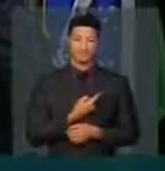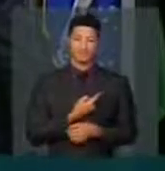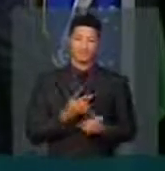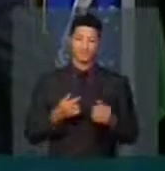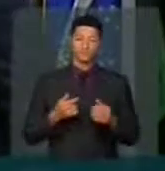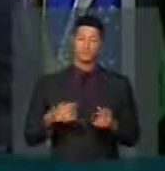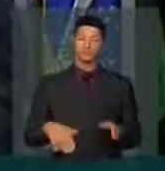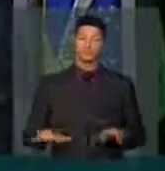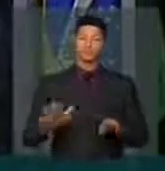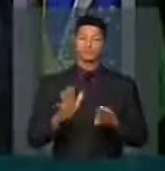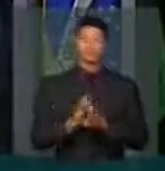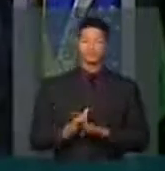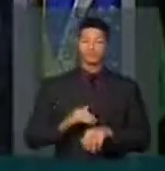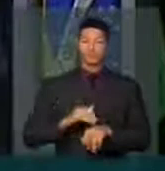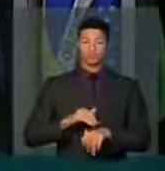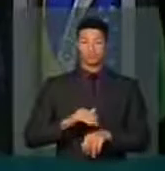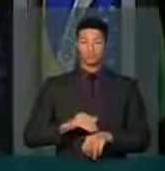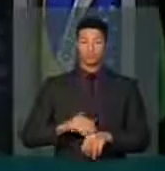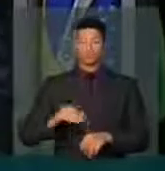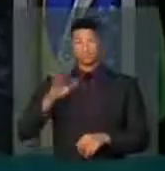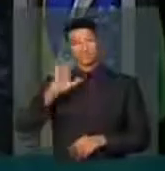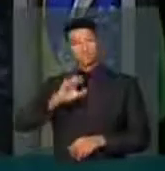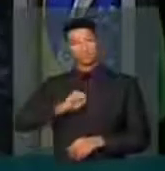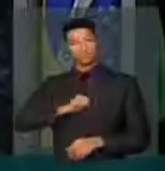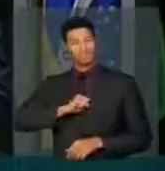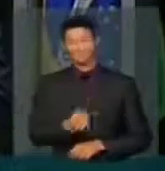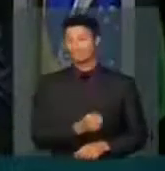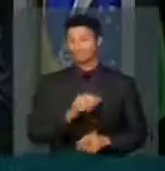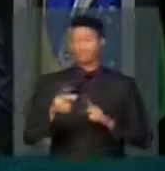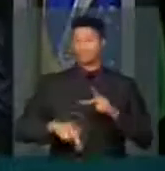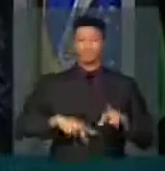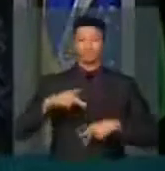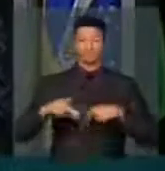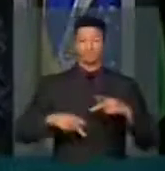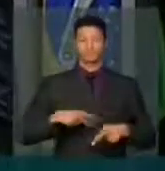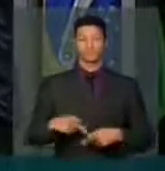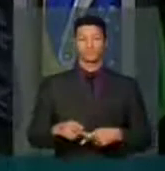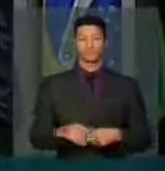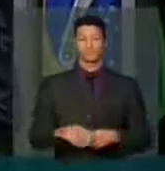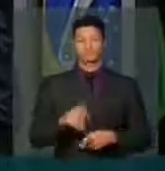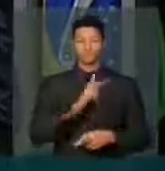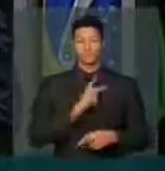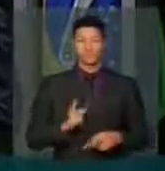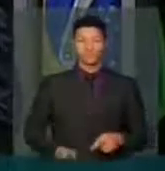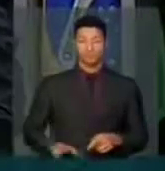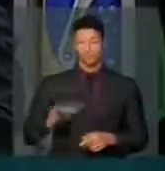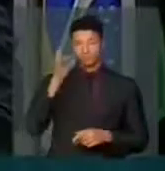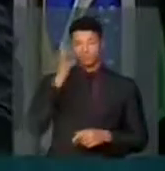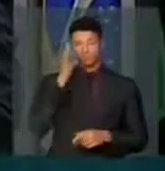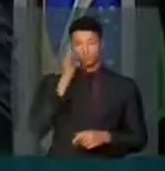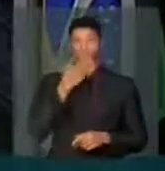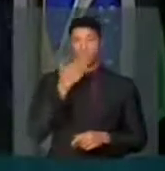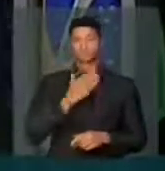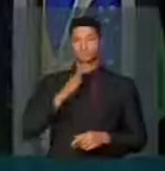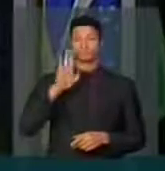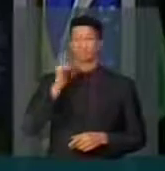estamos chegando num momento de revolta da população. A presidente